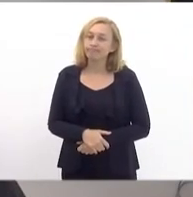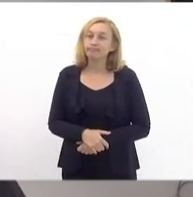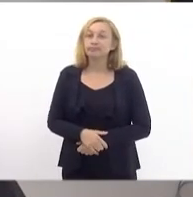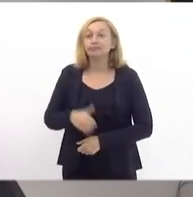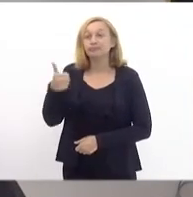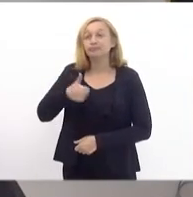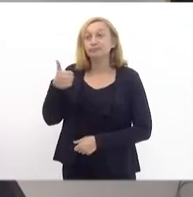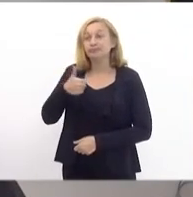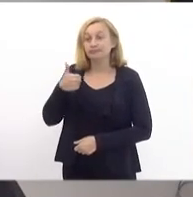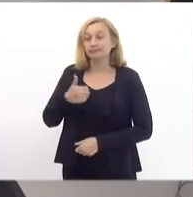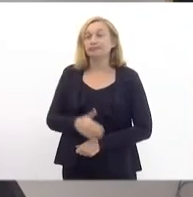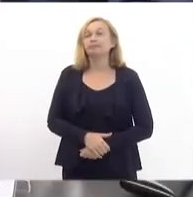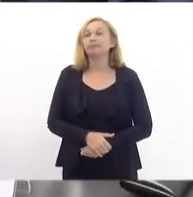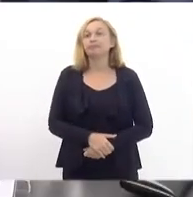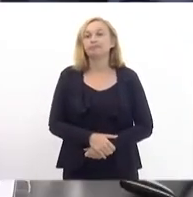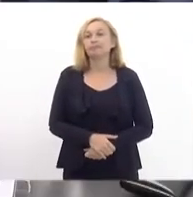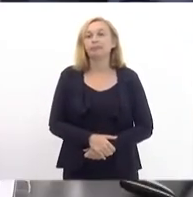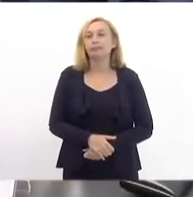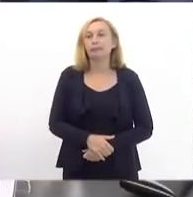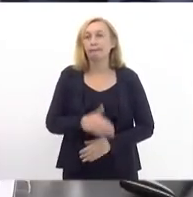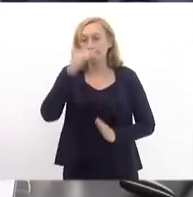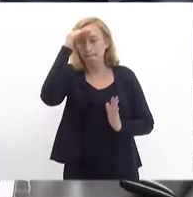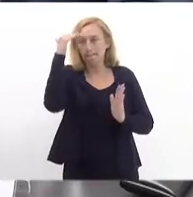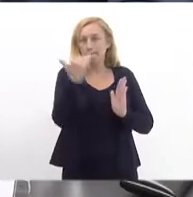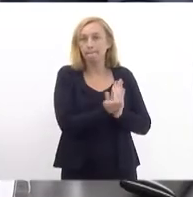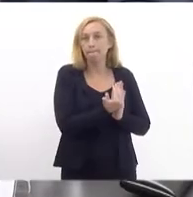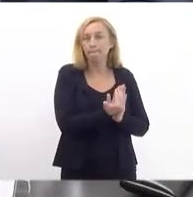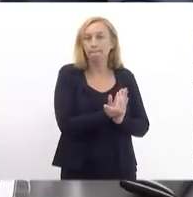primeiro cenário é cumprir o contrato.